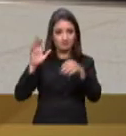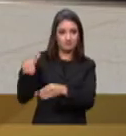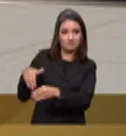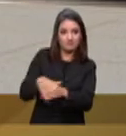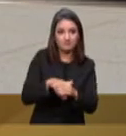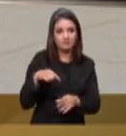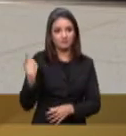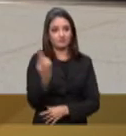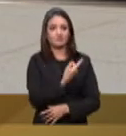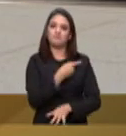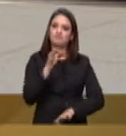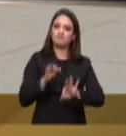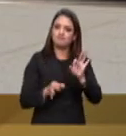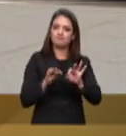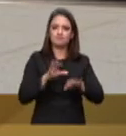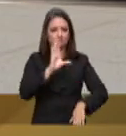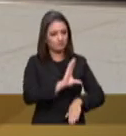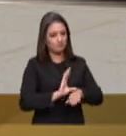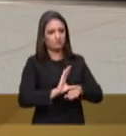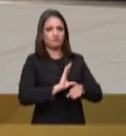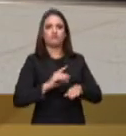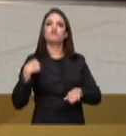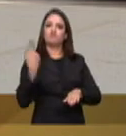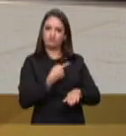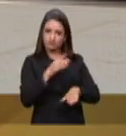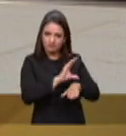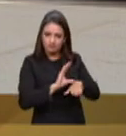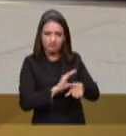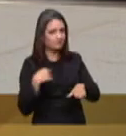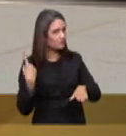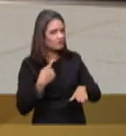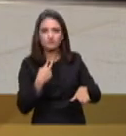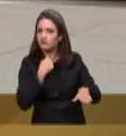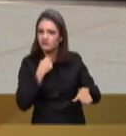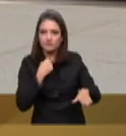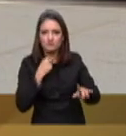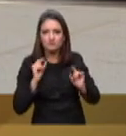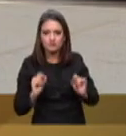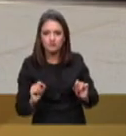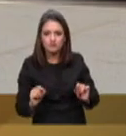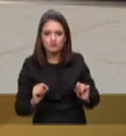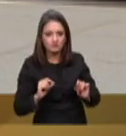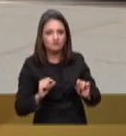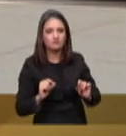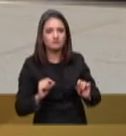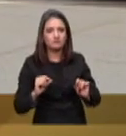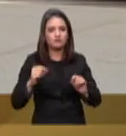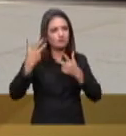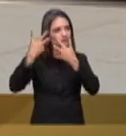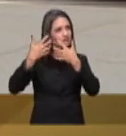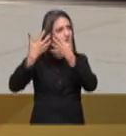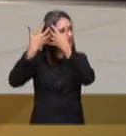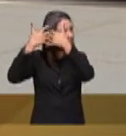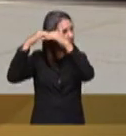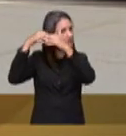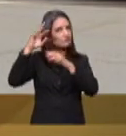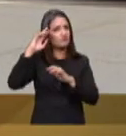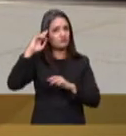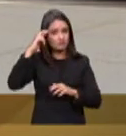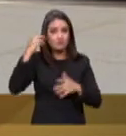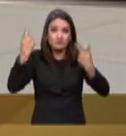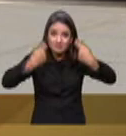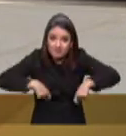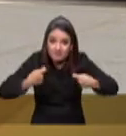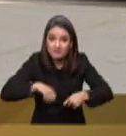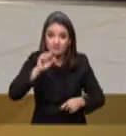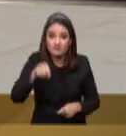juízes constitucionais, principalmente juízes constitucionais, não podemos nos furtar, refletir sobre tudo. Por isso, a regulação